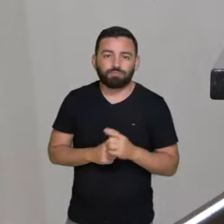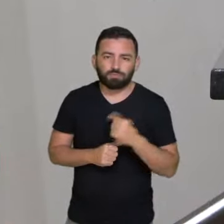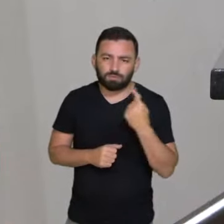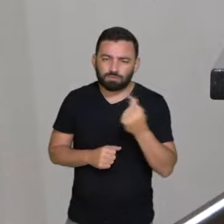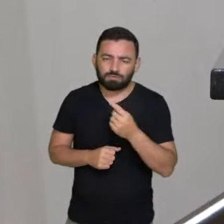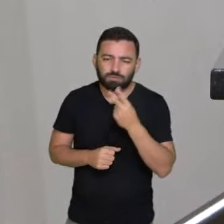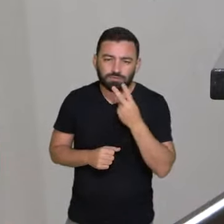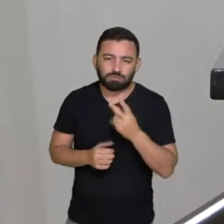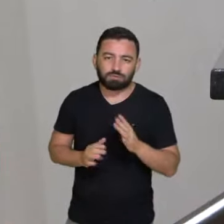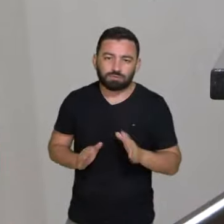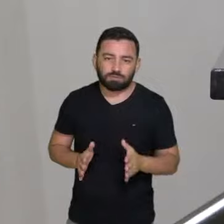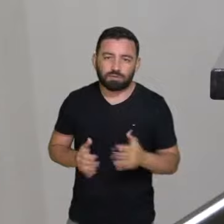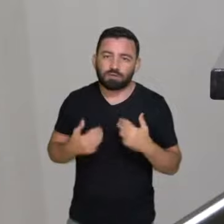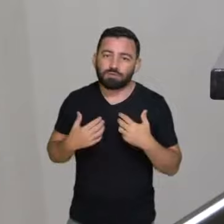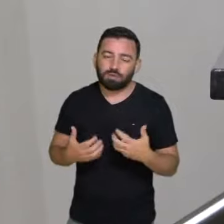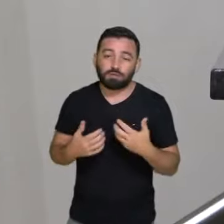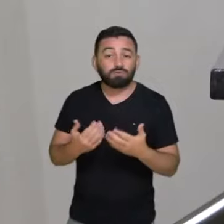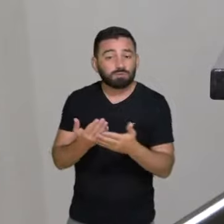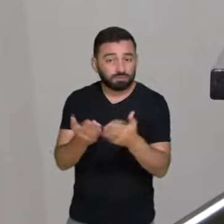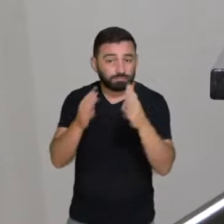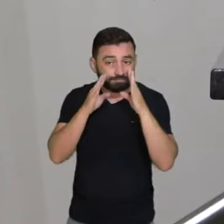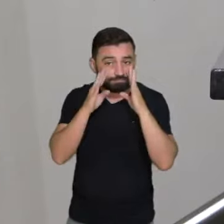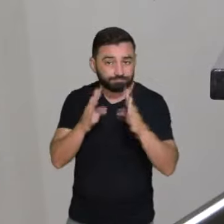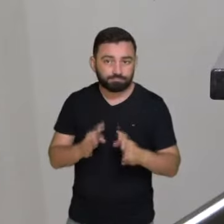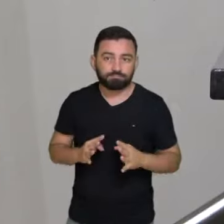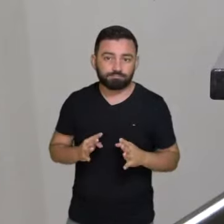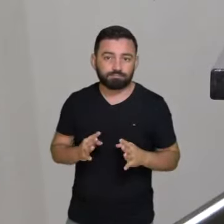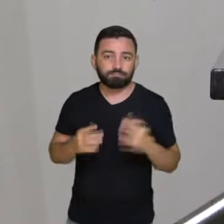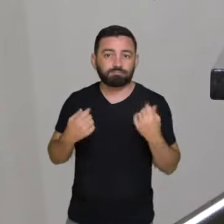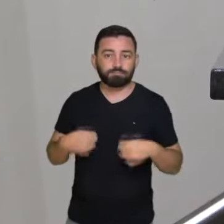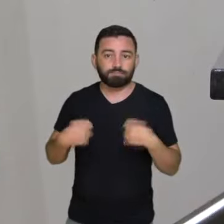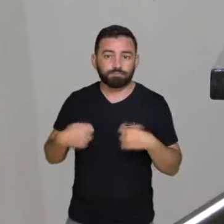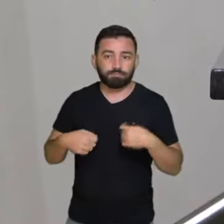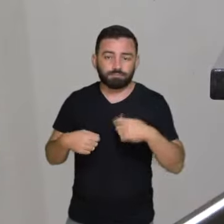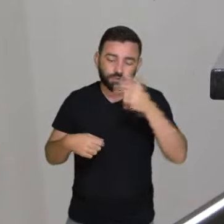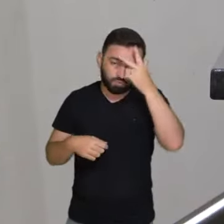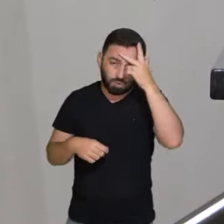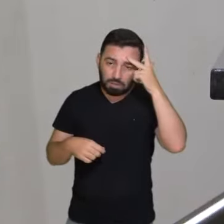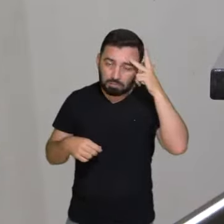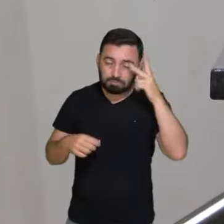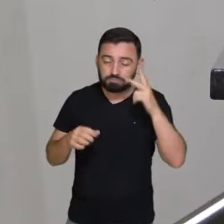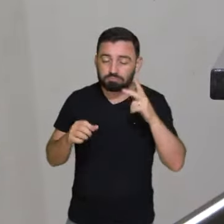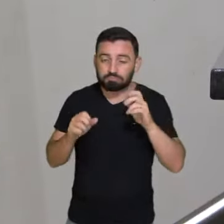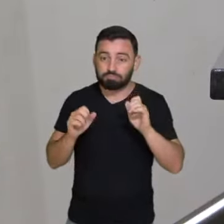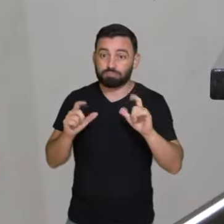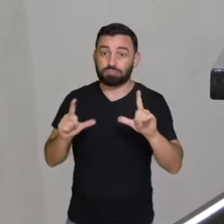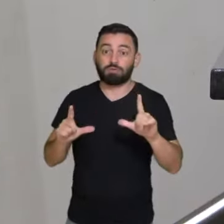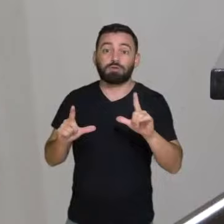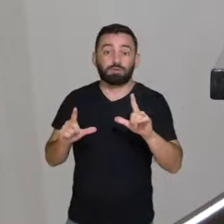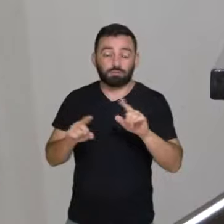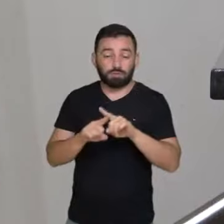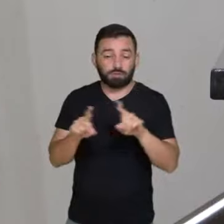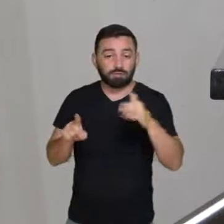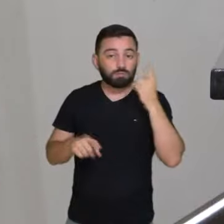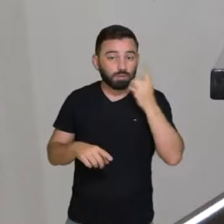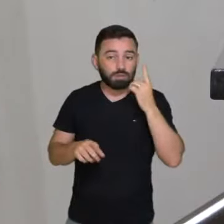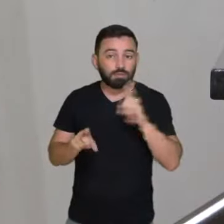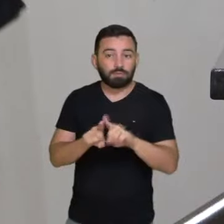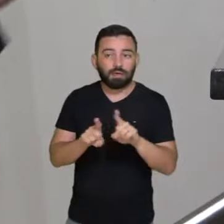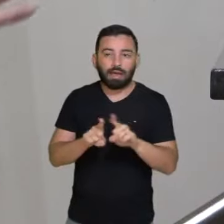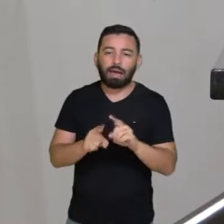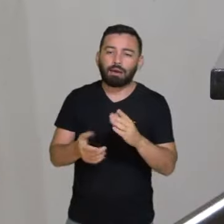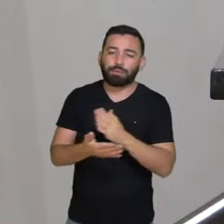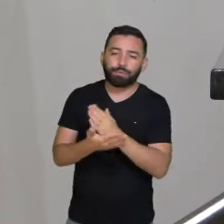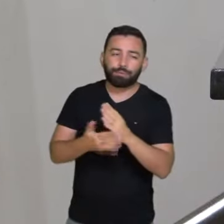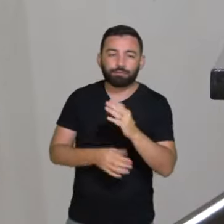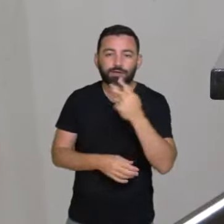quero chamar a atenção de todos que nos acompanham, dos parlamentares, que muito se fala aqui da